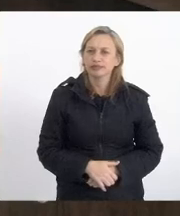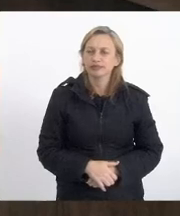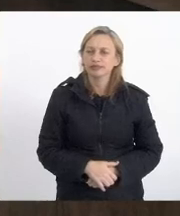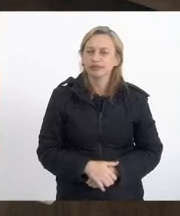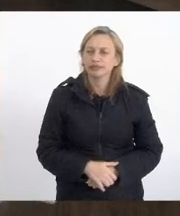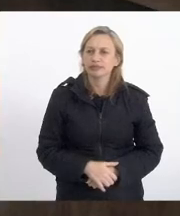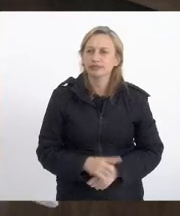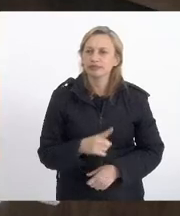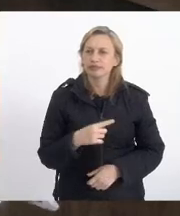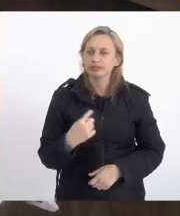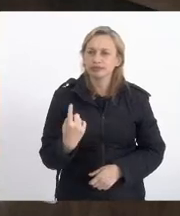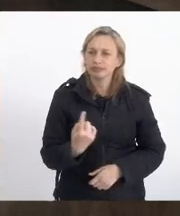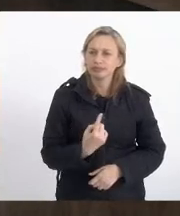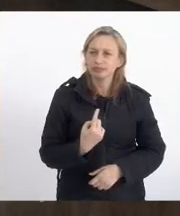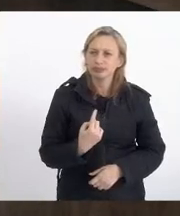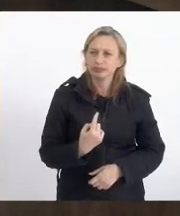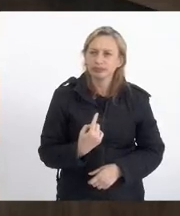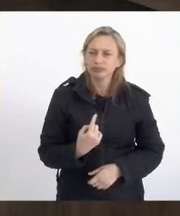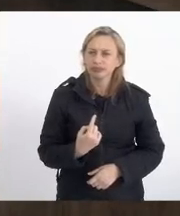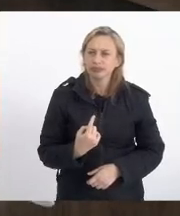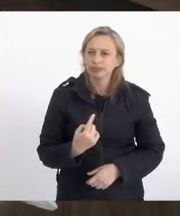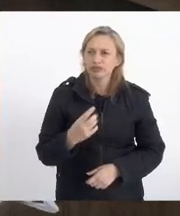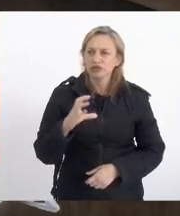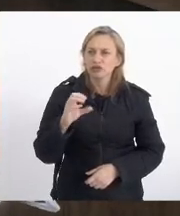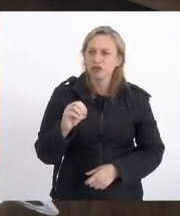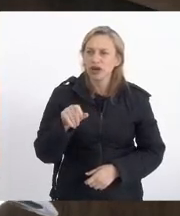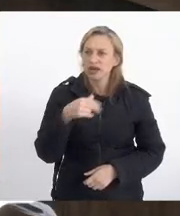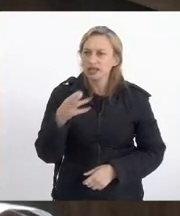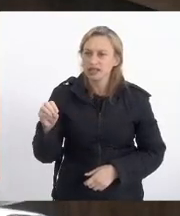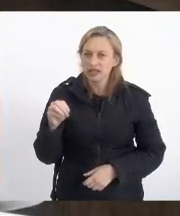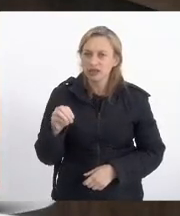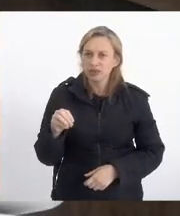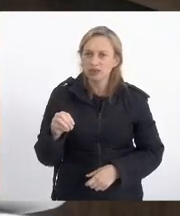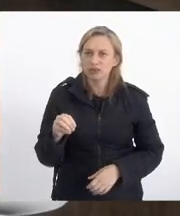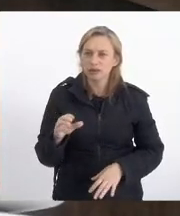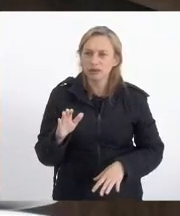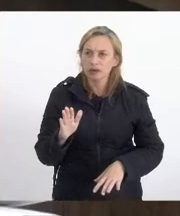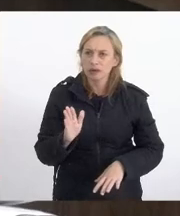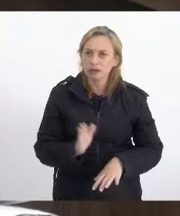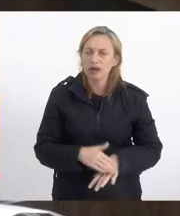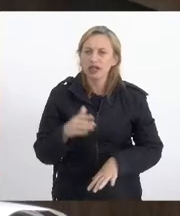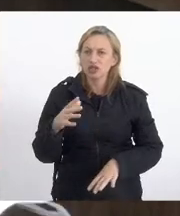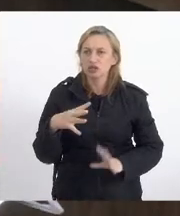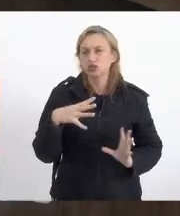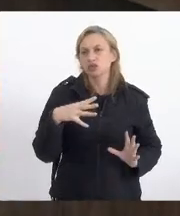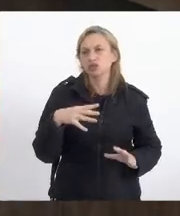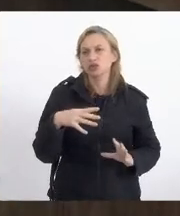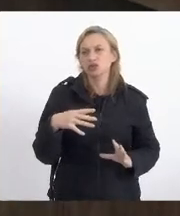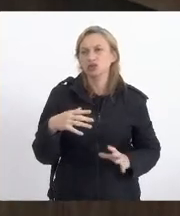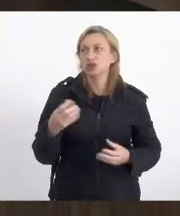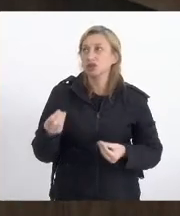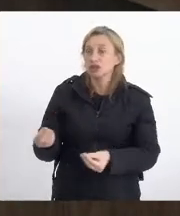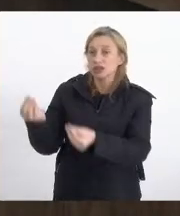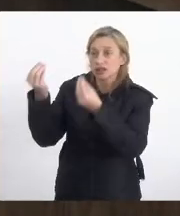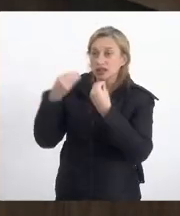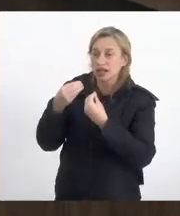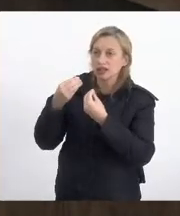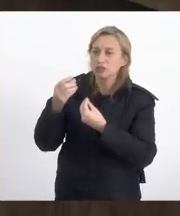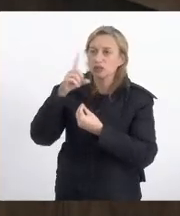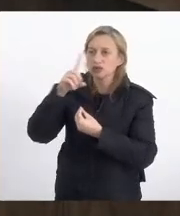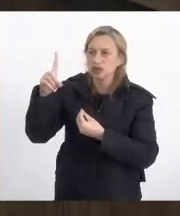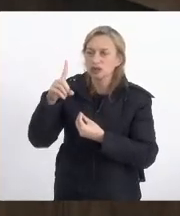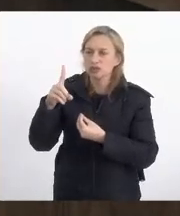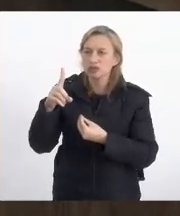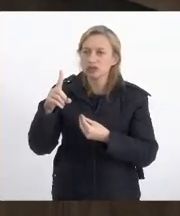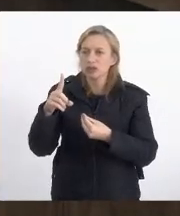nós somos vocacionados, mas não existe vocação maior do mundo, dada por Deus, que é dar o sustento da